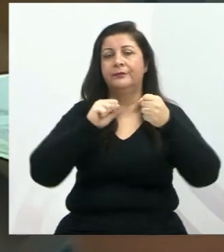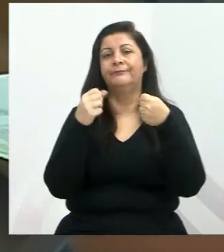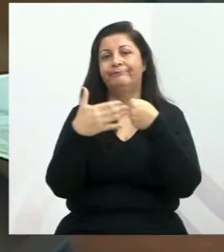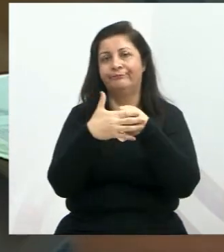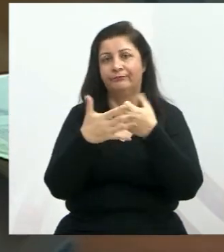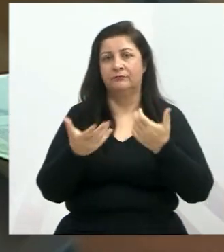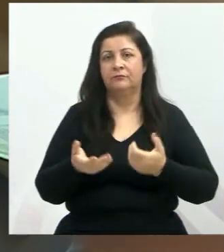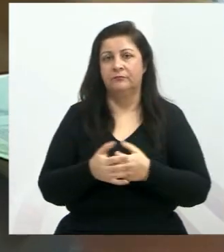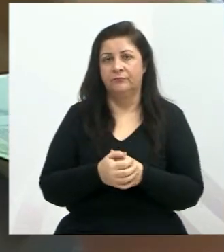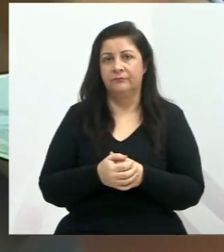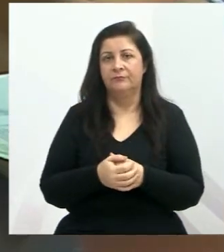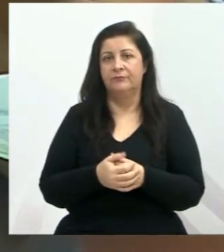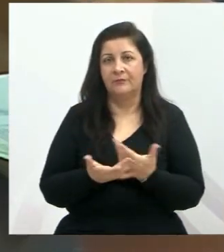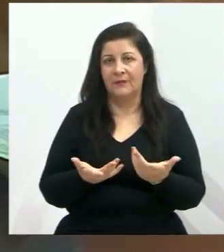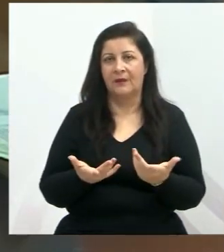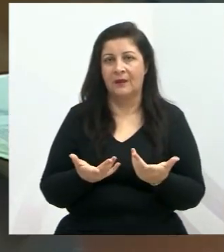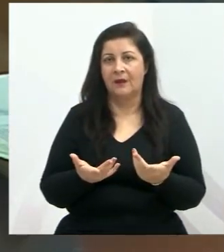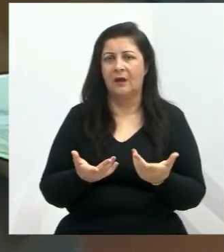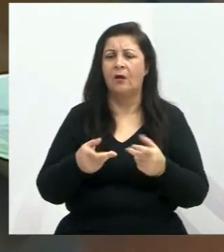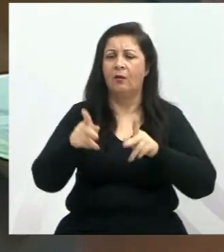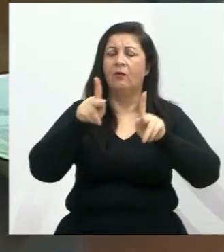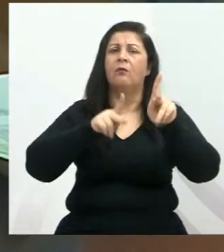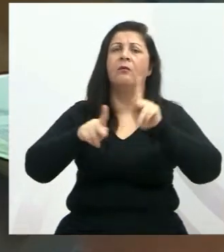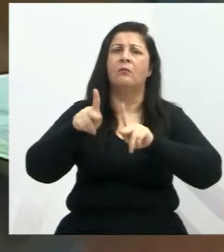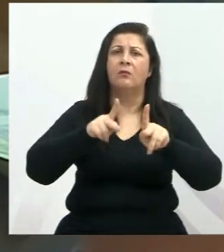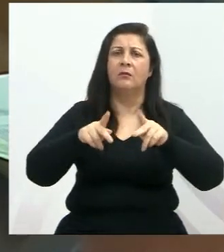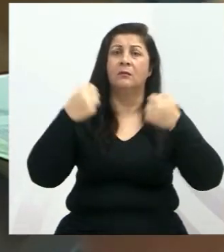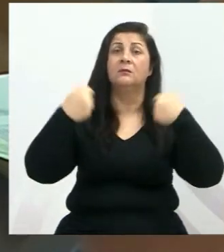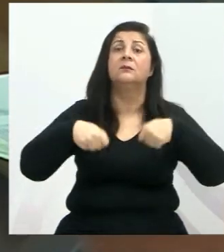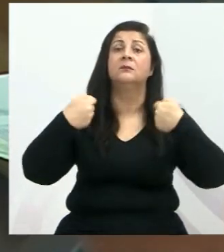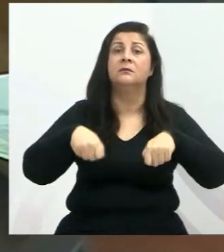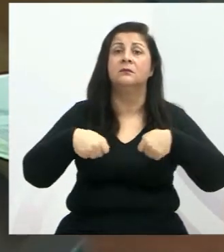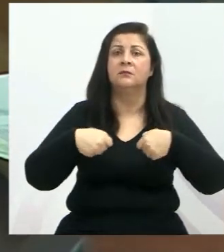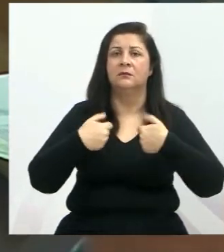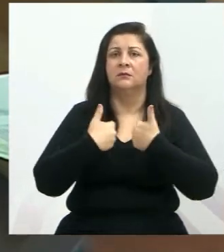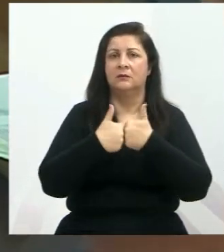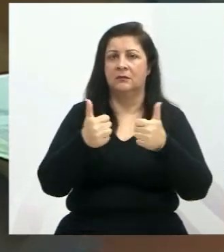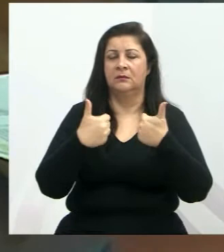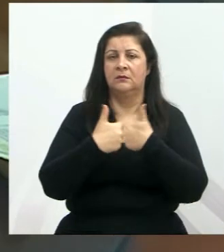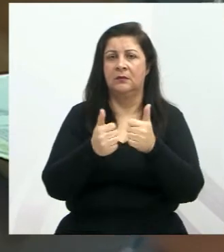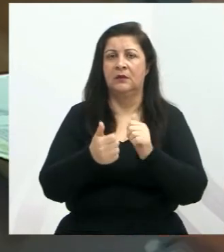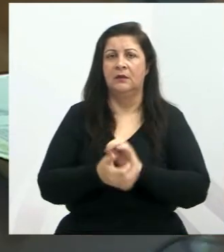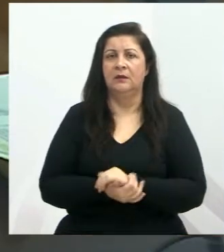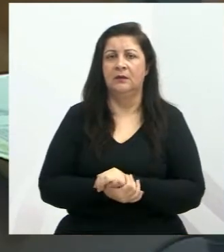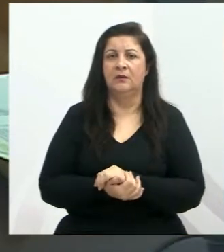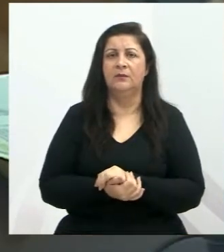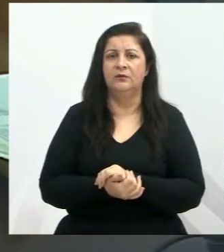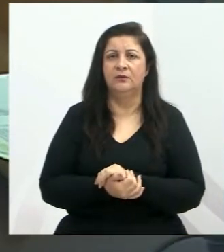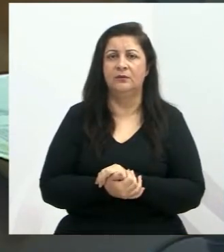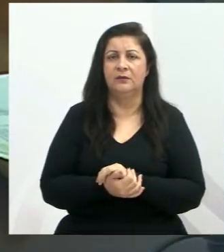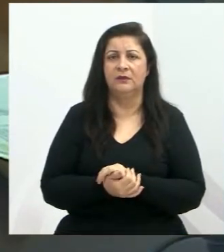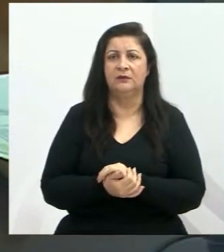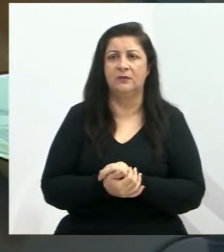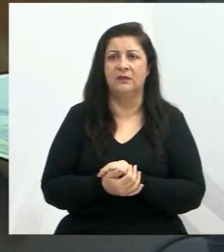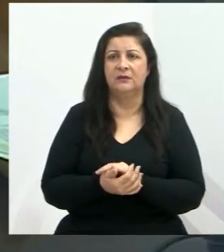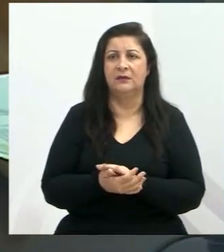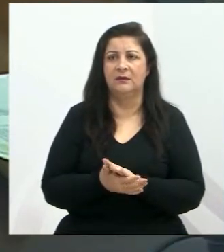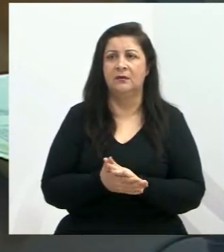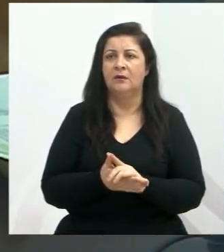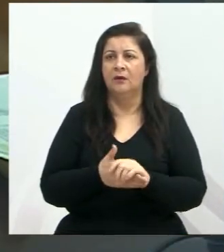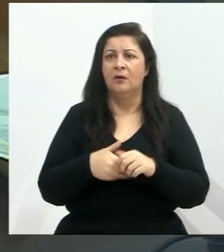né? E aqui também lembro da população, aquele que tem que pegar o ônibus para vir trabalhar, tem que pegar o ônibus para fazer a sua atividade de